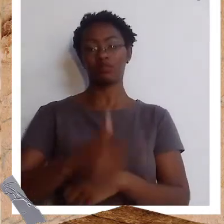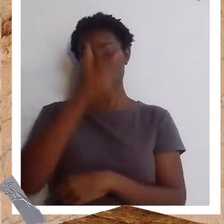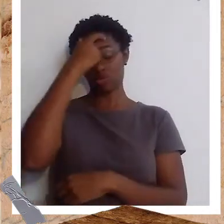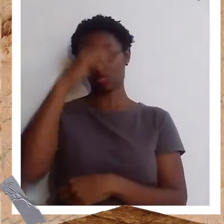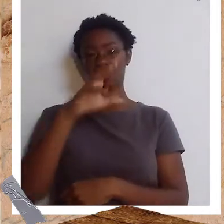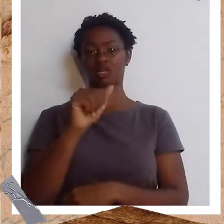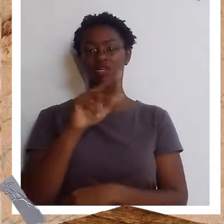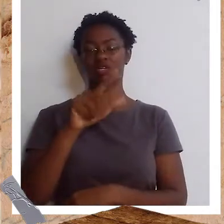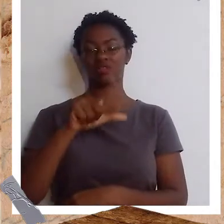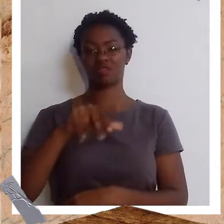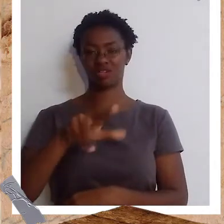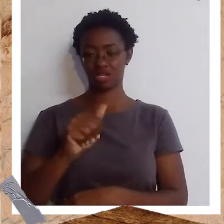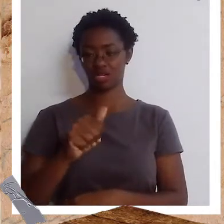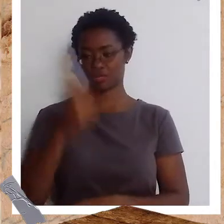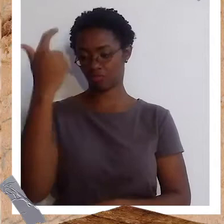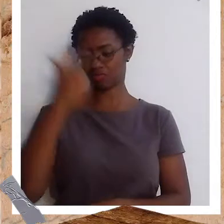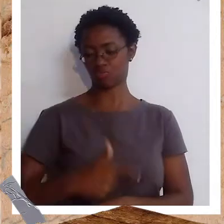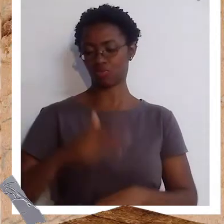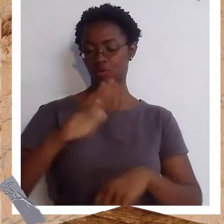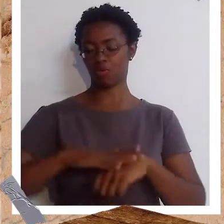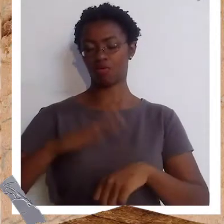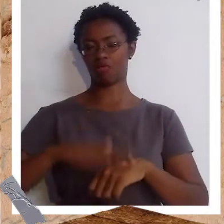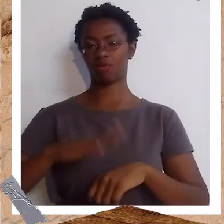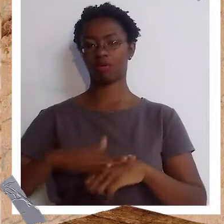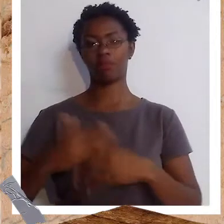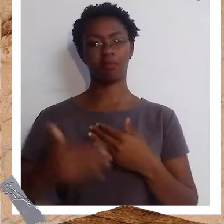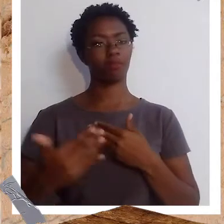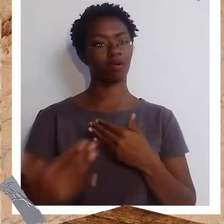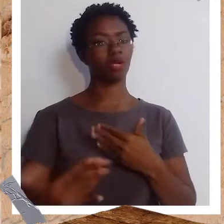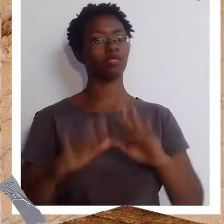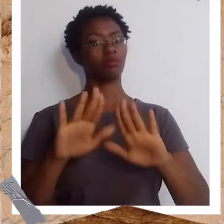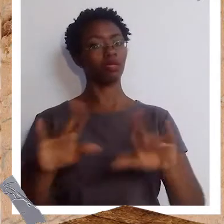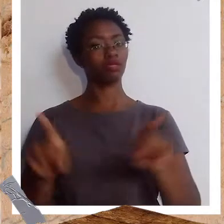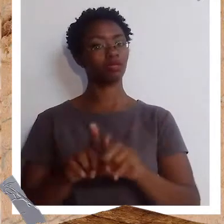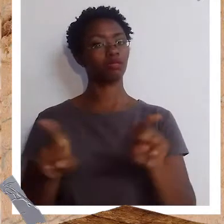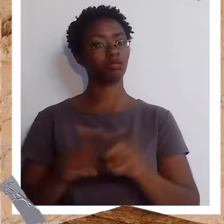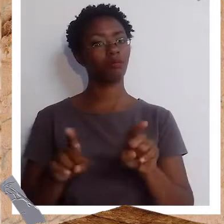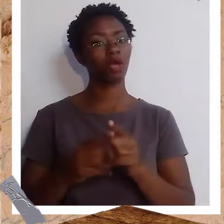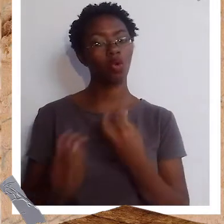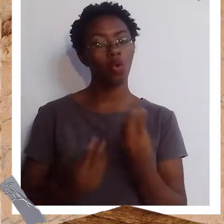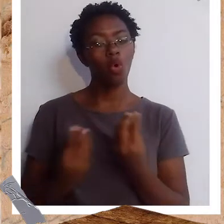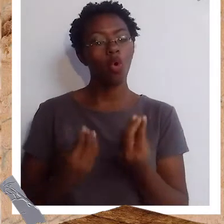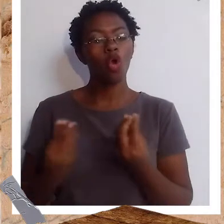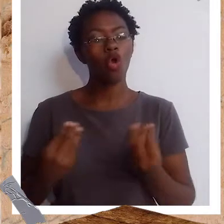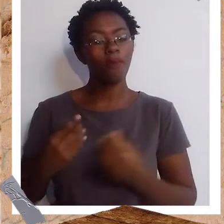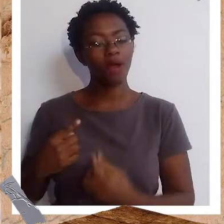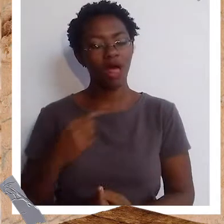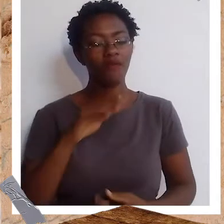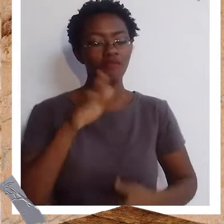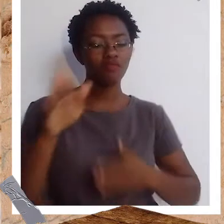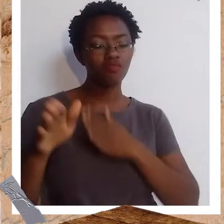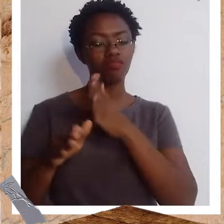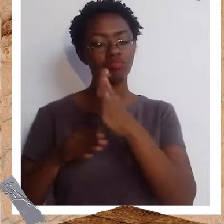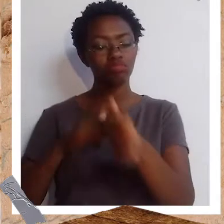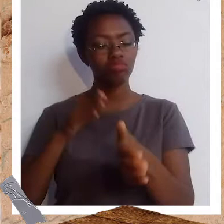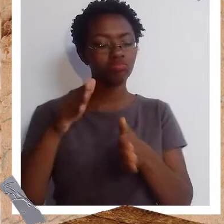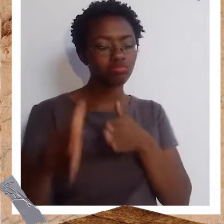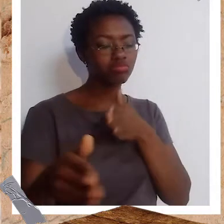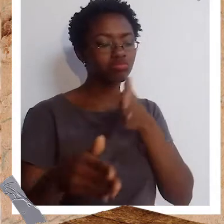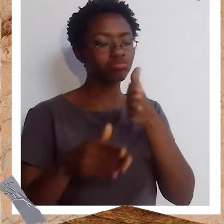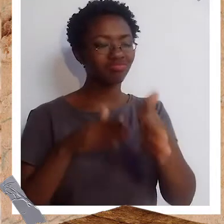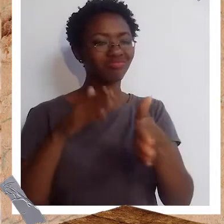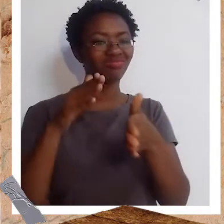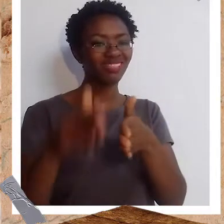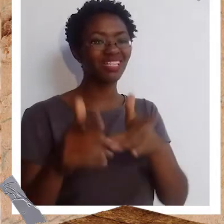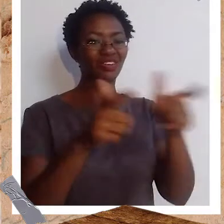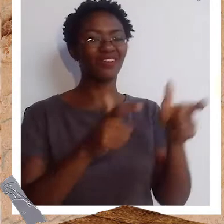Carolina sobre si nesse processo, né, de como ela circulou em outros ambientes, como ela teve acesso,